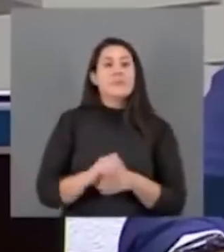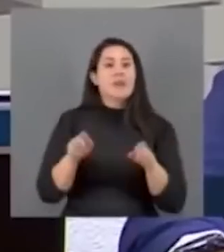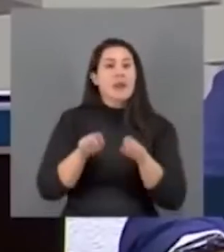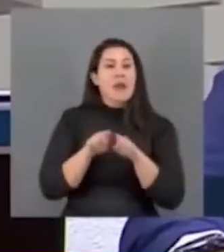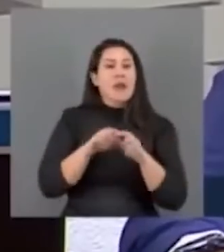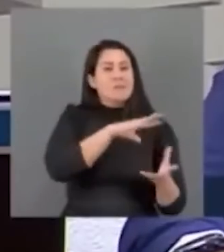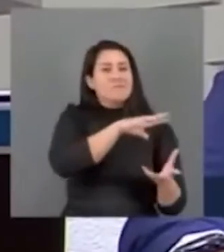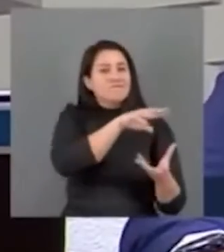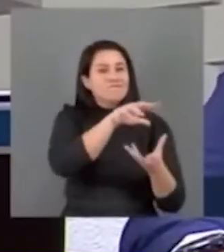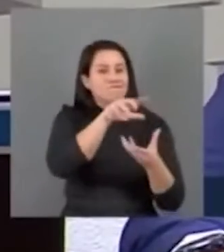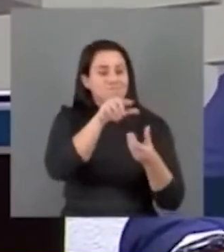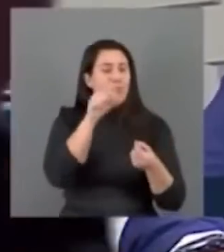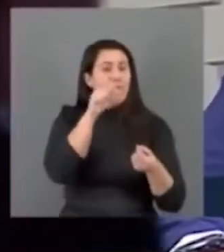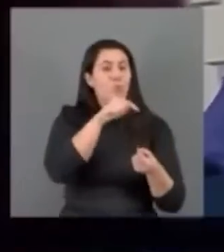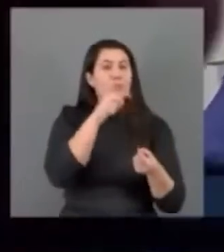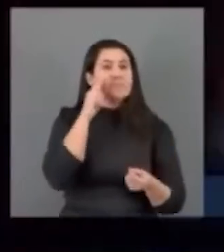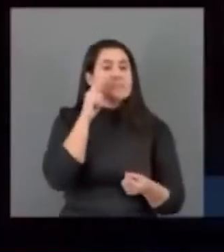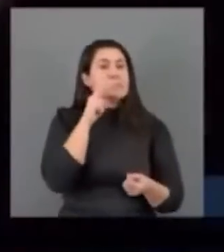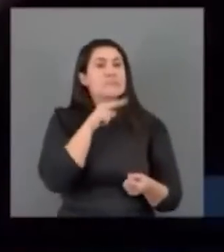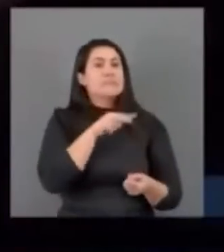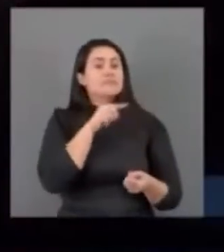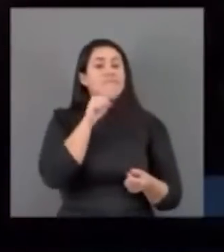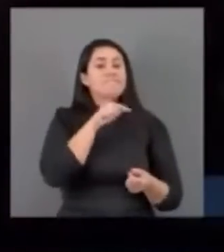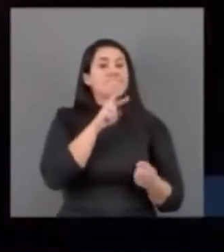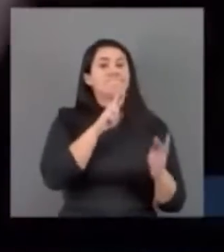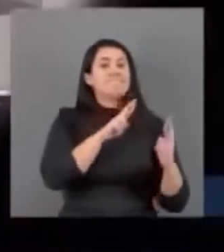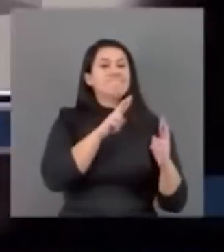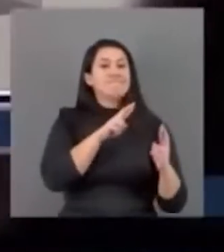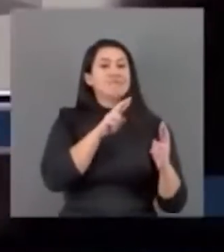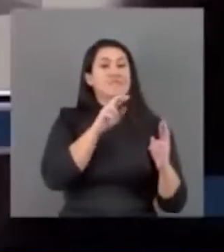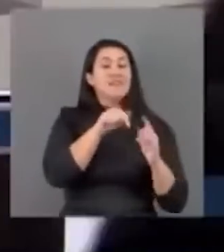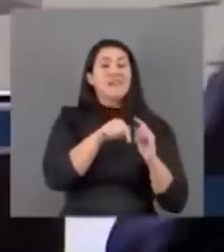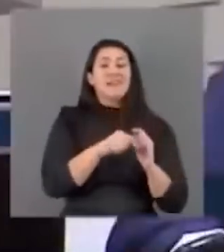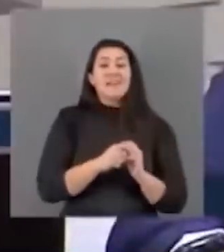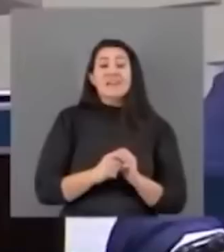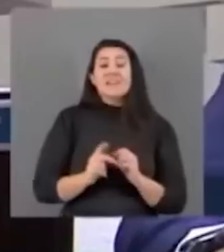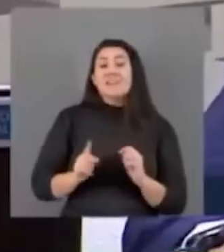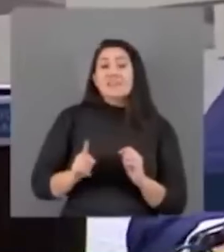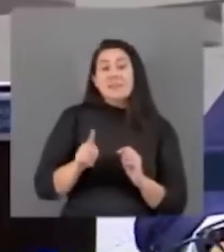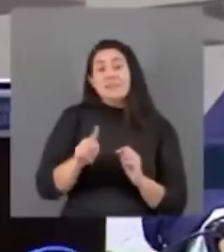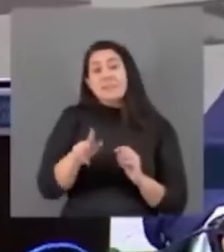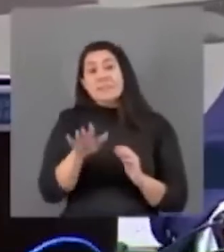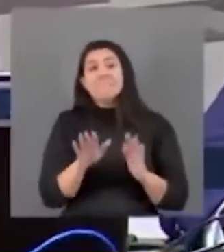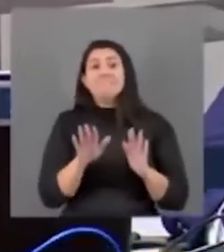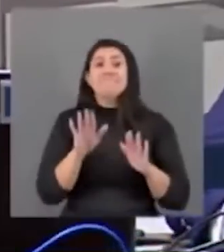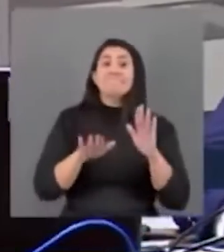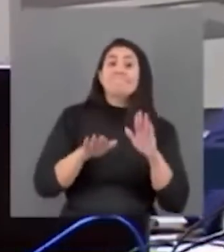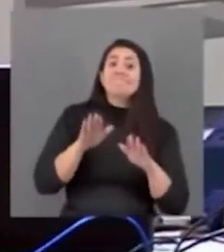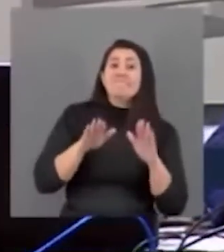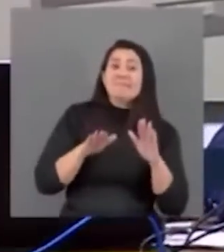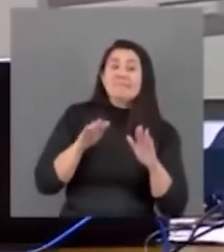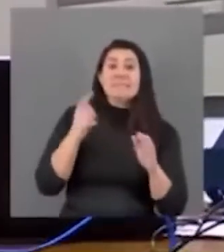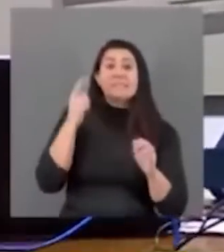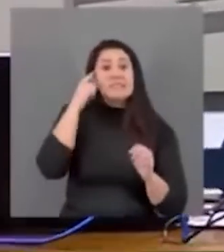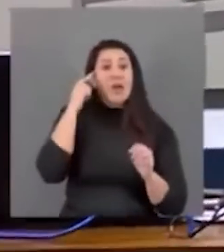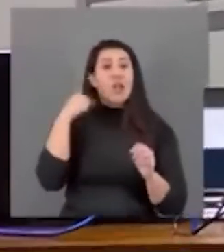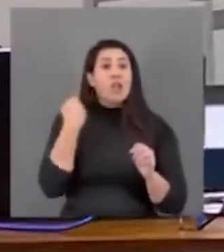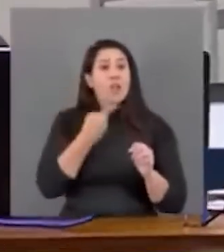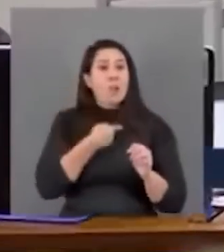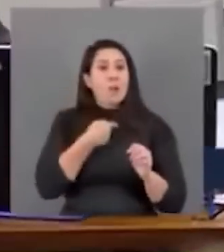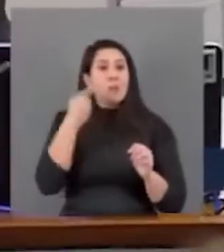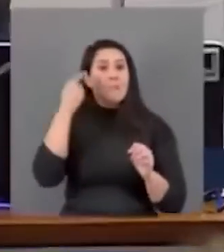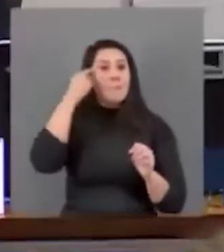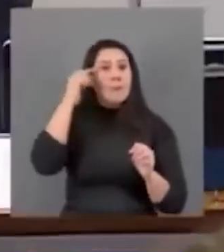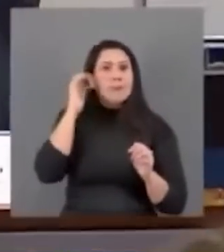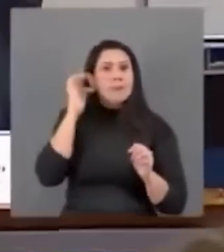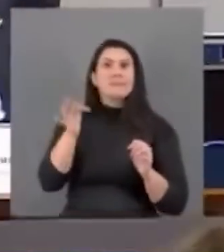o cenários perspectivo de Economia eles são sempre objetivos a gente teve até um grande eu diria no cenário internacional